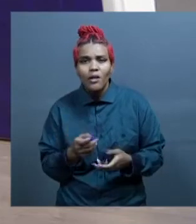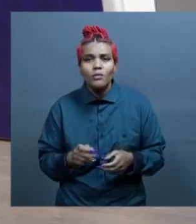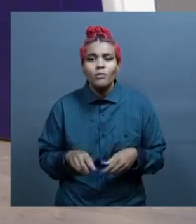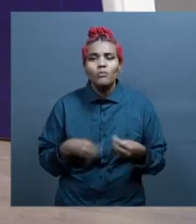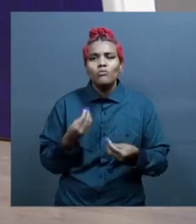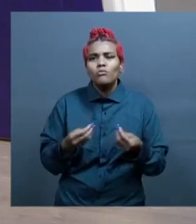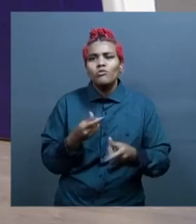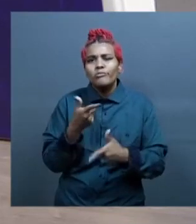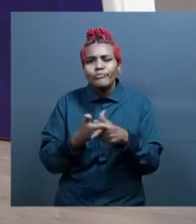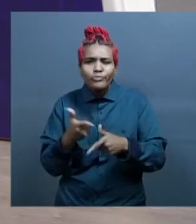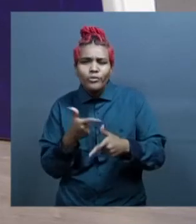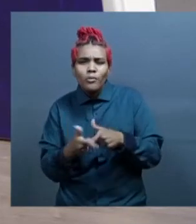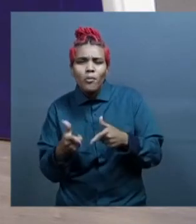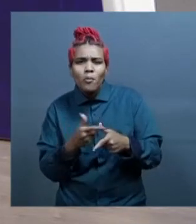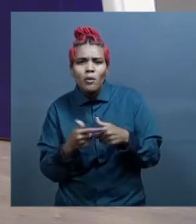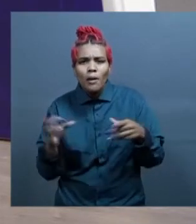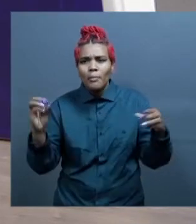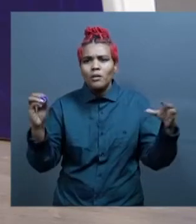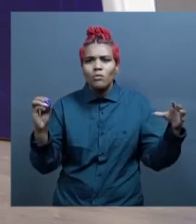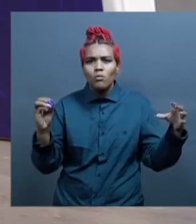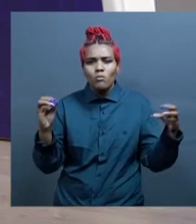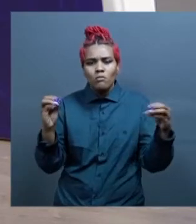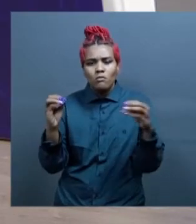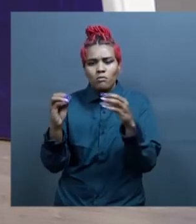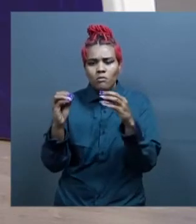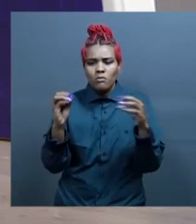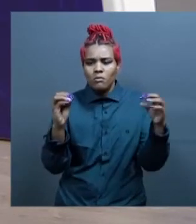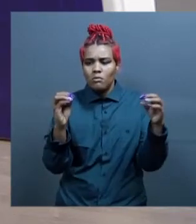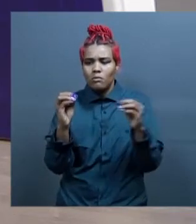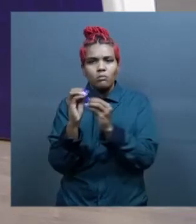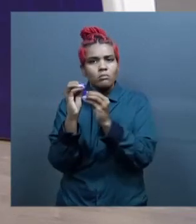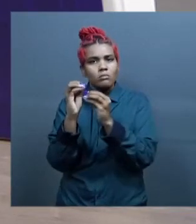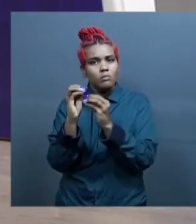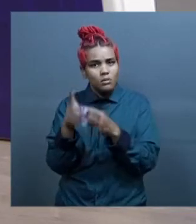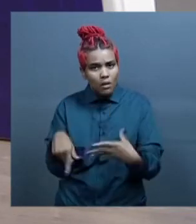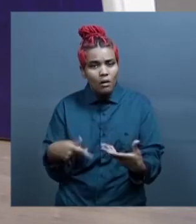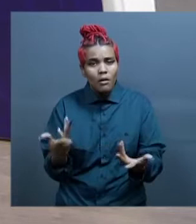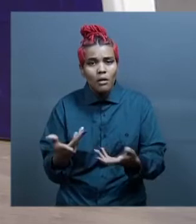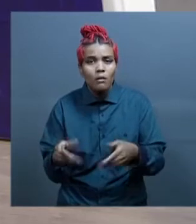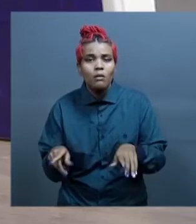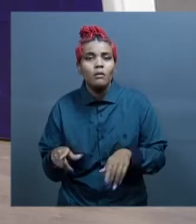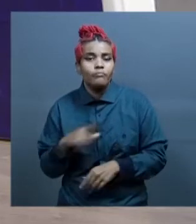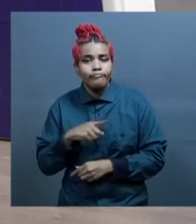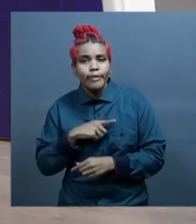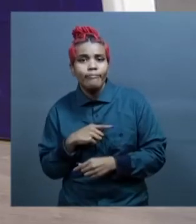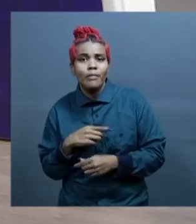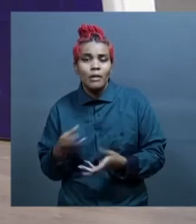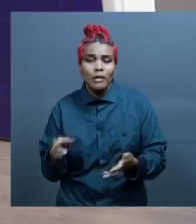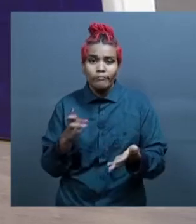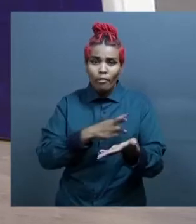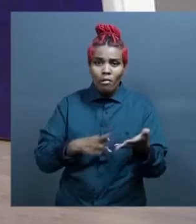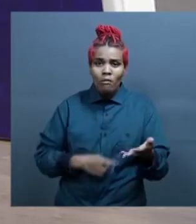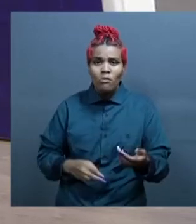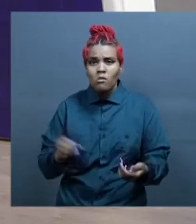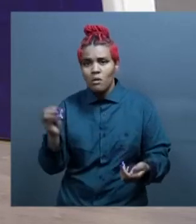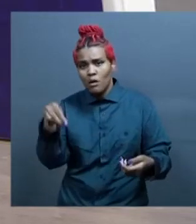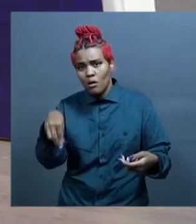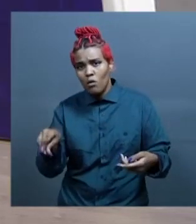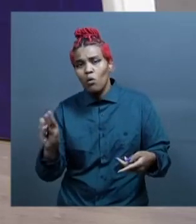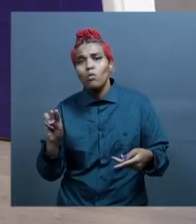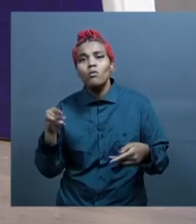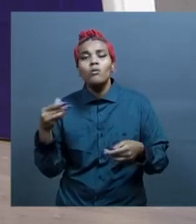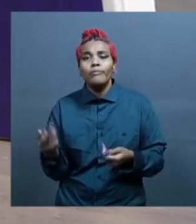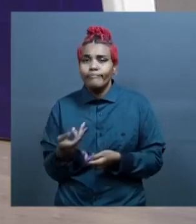impacto do efeito estufa e em especial do seu relatório da onu que demonstrou uma piora significativa um